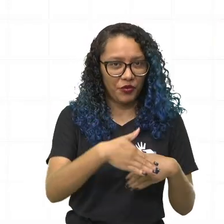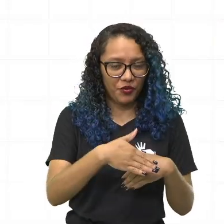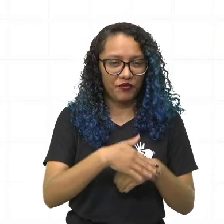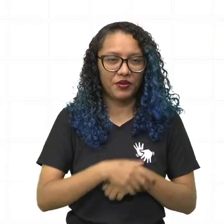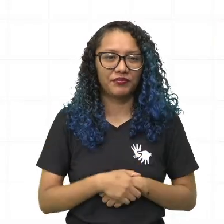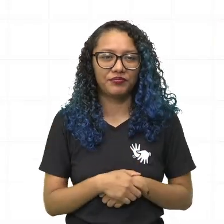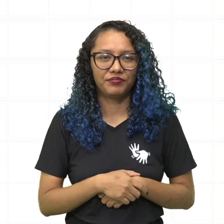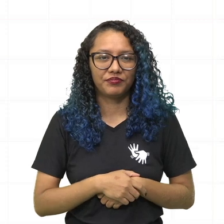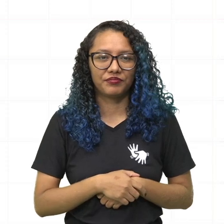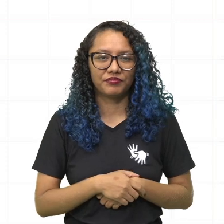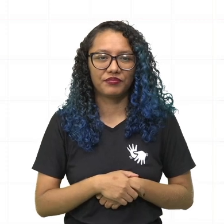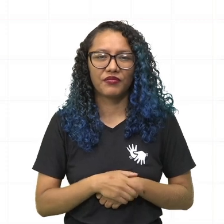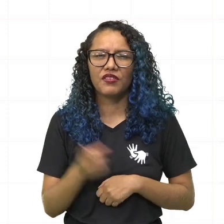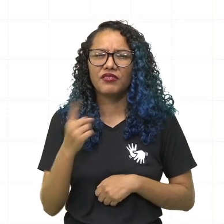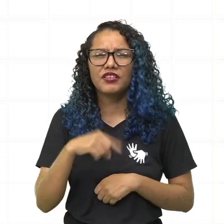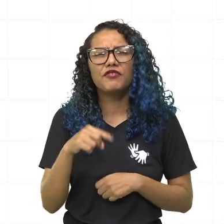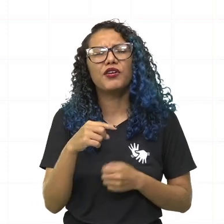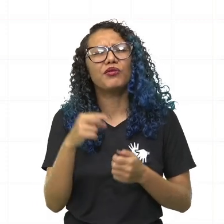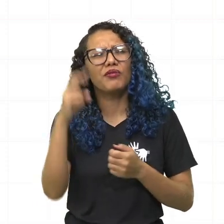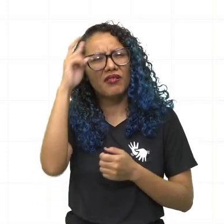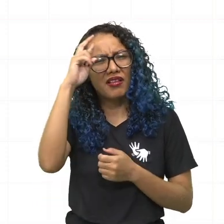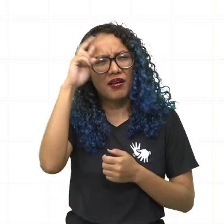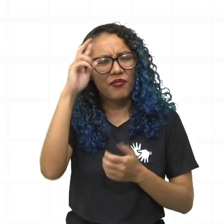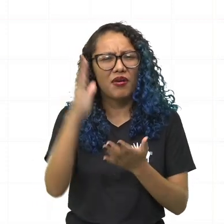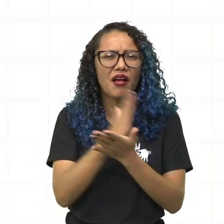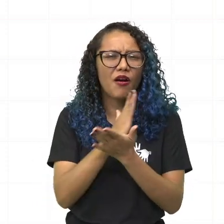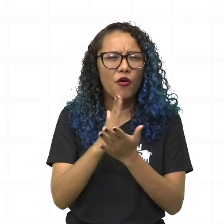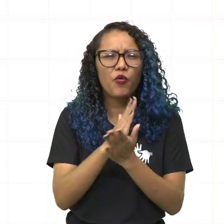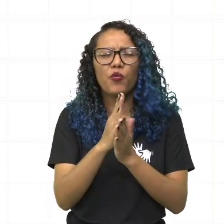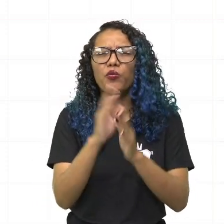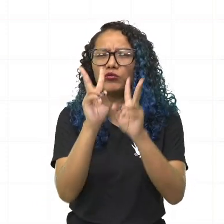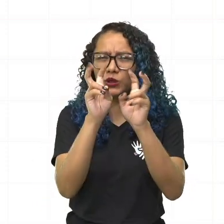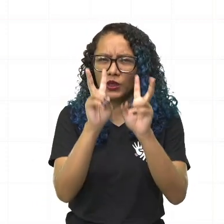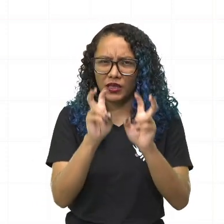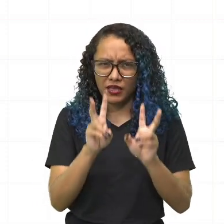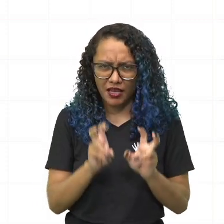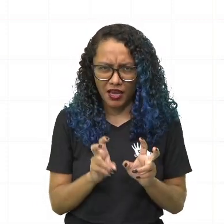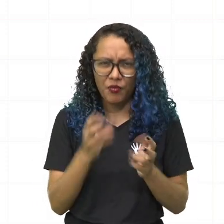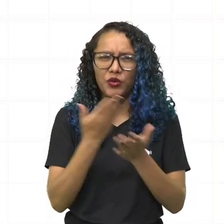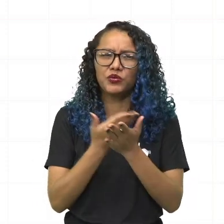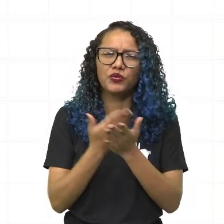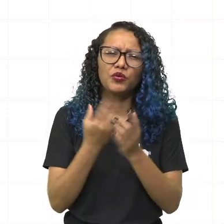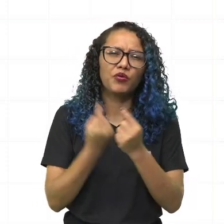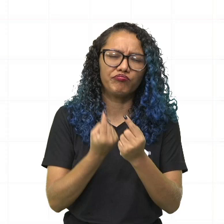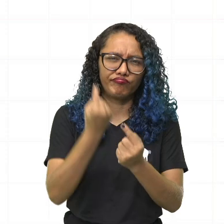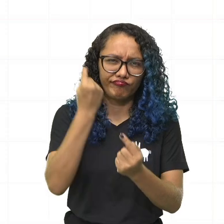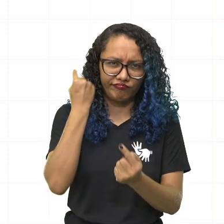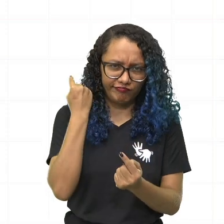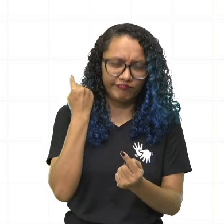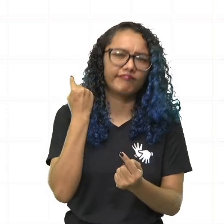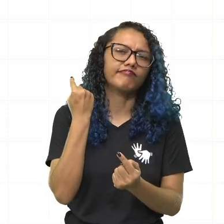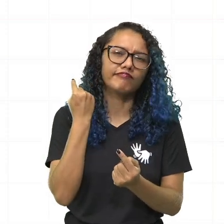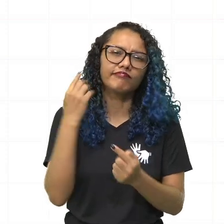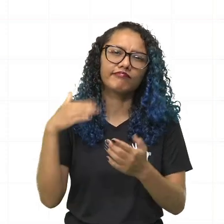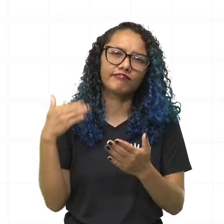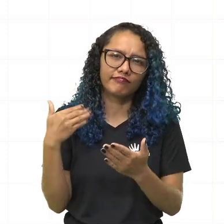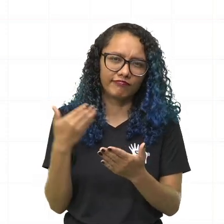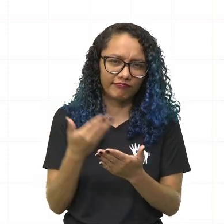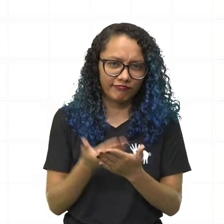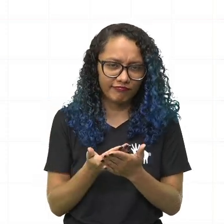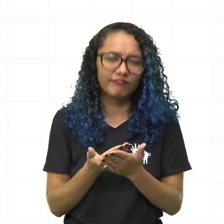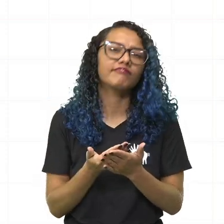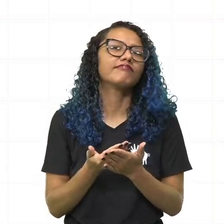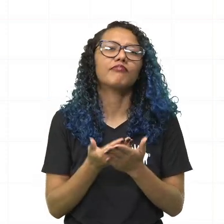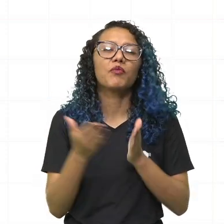onde vocês vão retomar algumas coisas que vocês viram com a professora Andresa, com a professora Sandréia, ao longo da